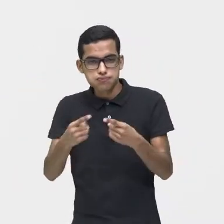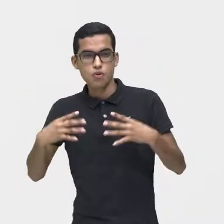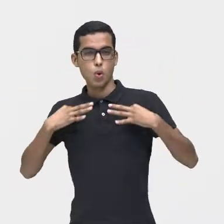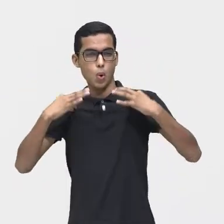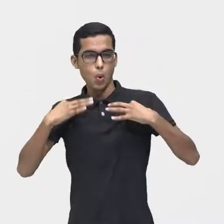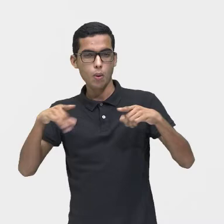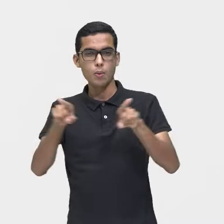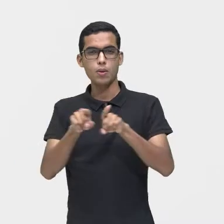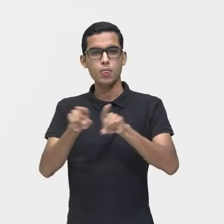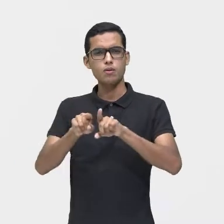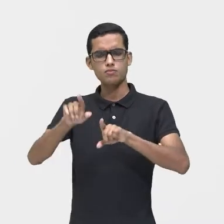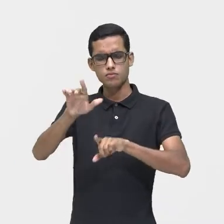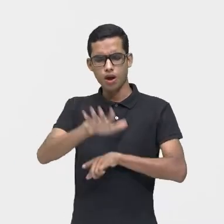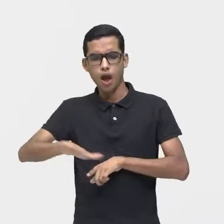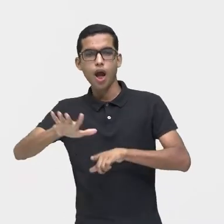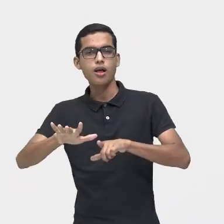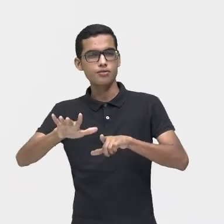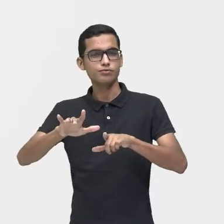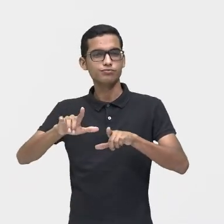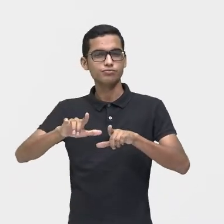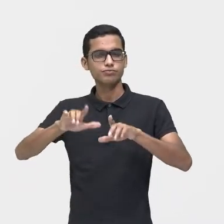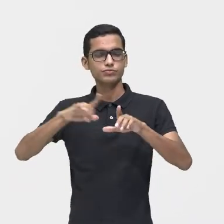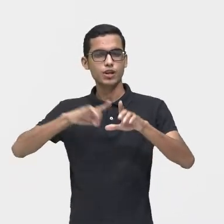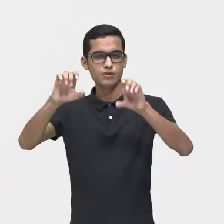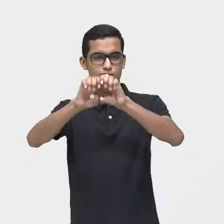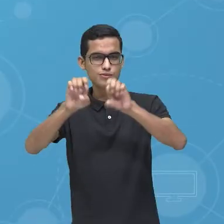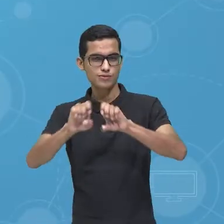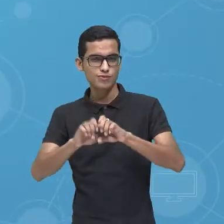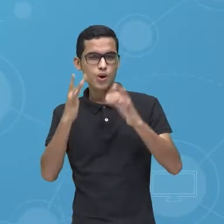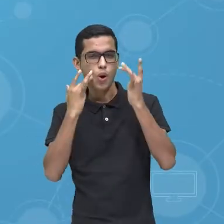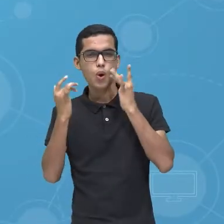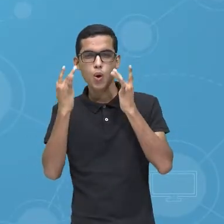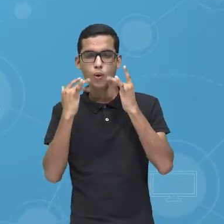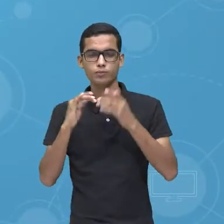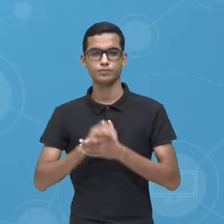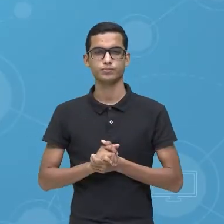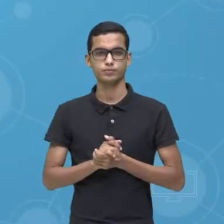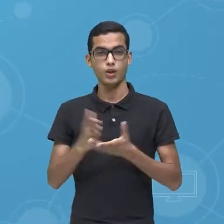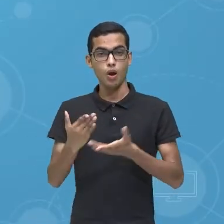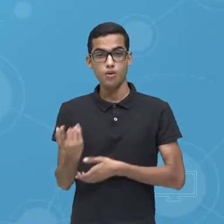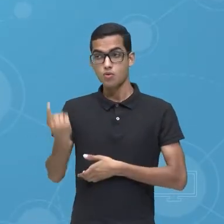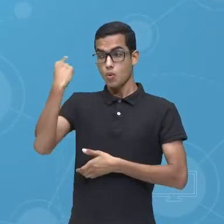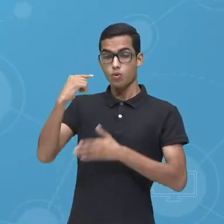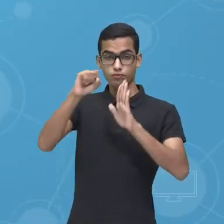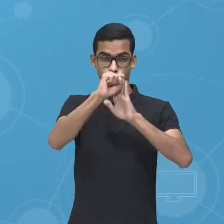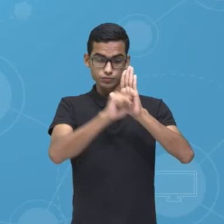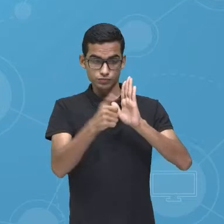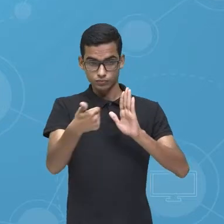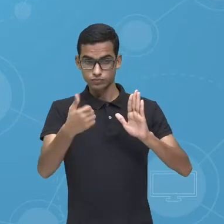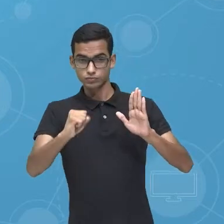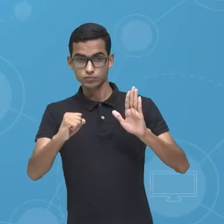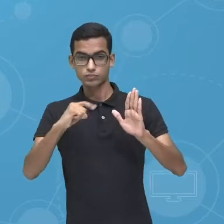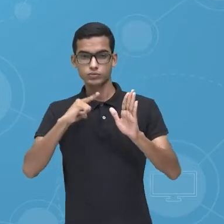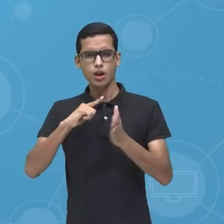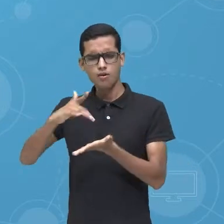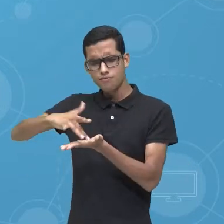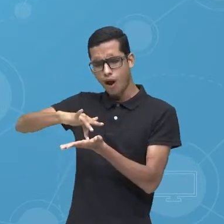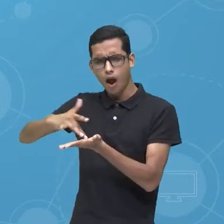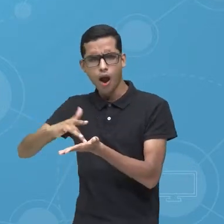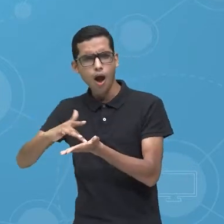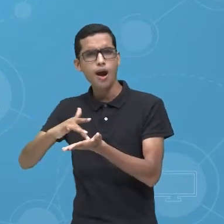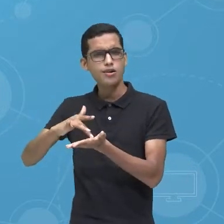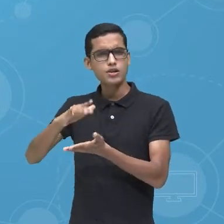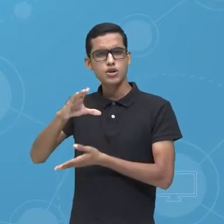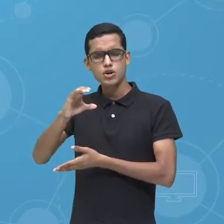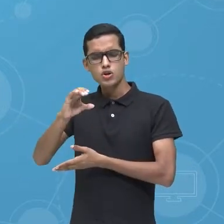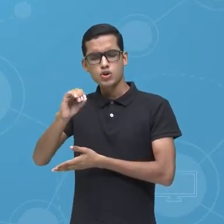sua estrutura. Vamos voltar agora lá para o século XVIII. Lá no século XVIII existiram os balés de corte,